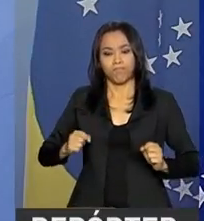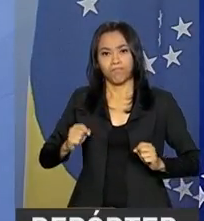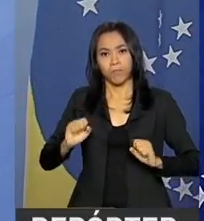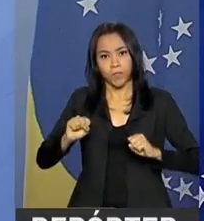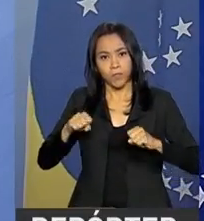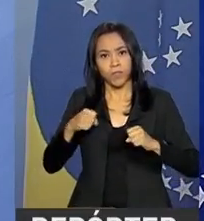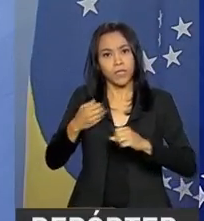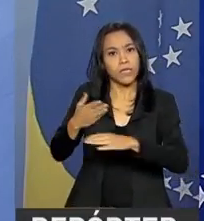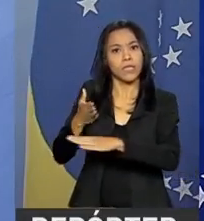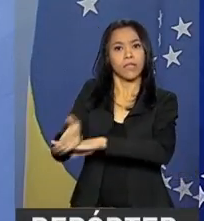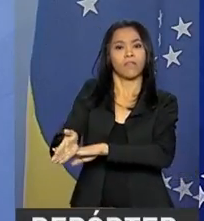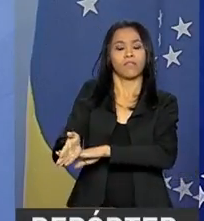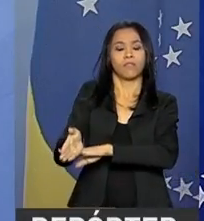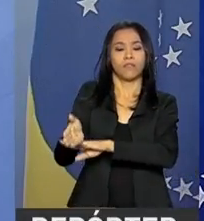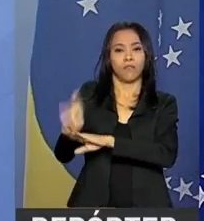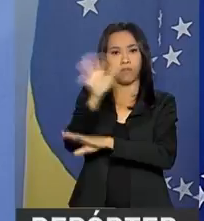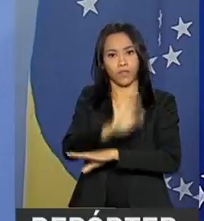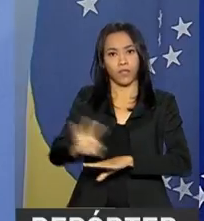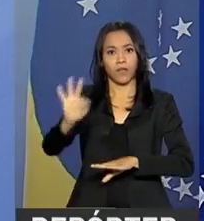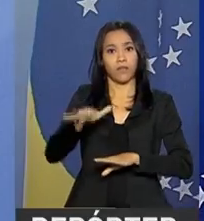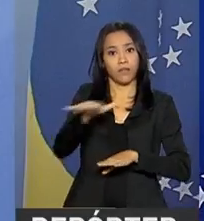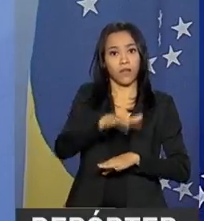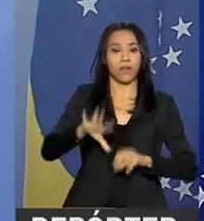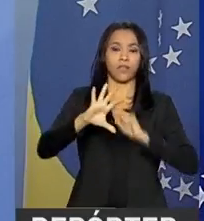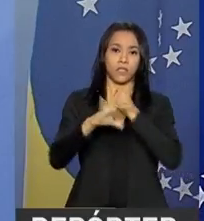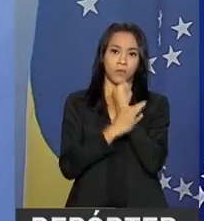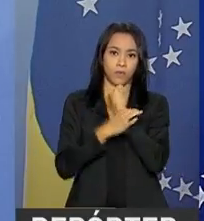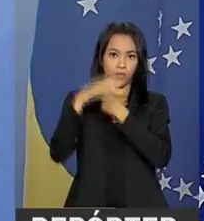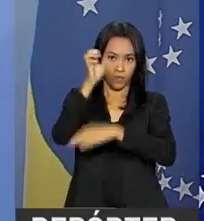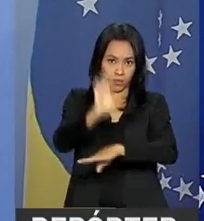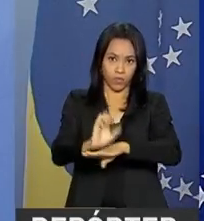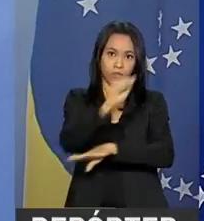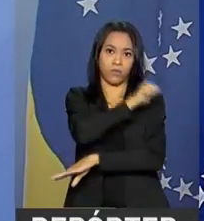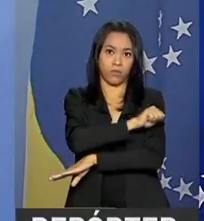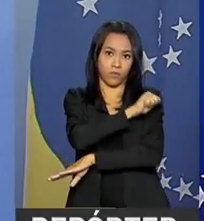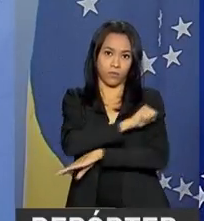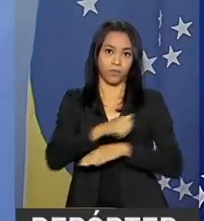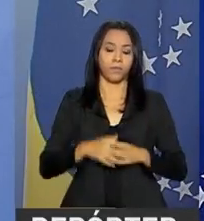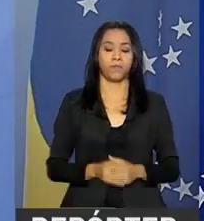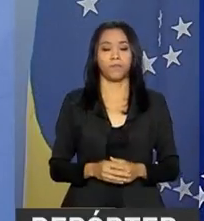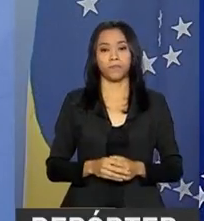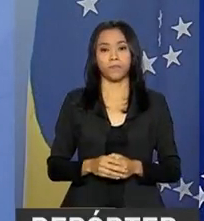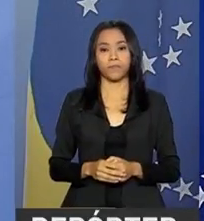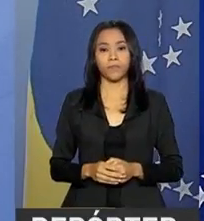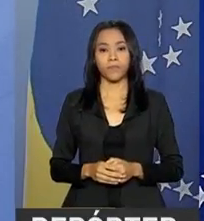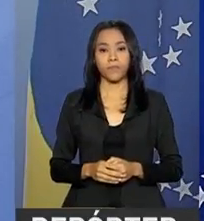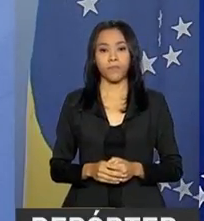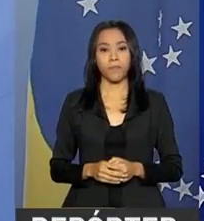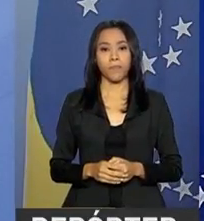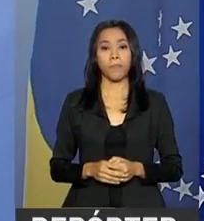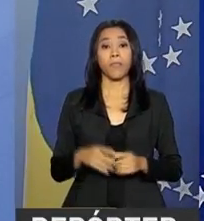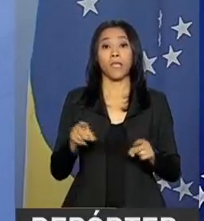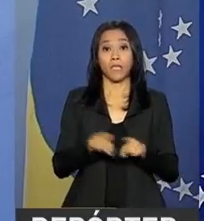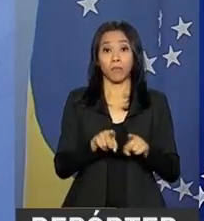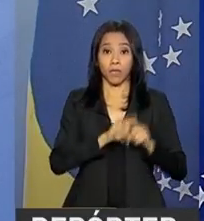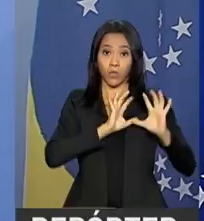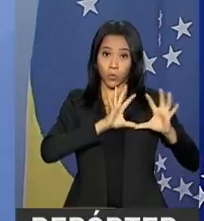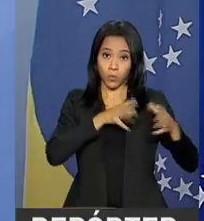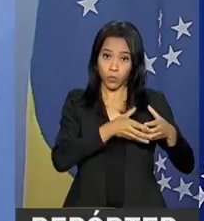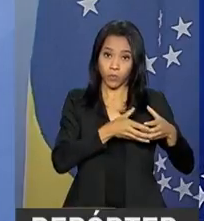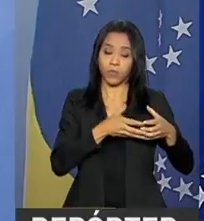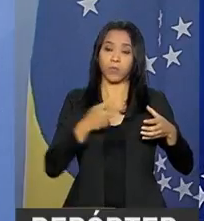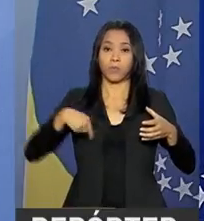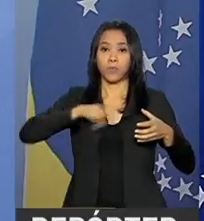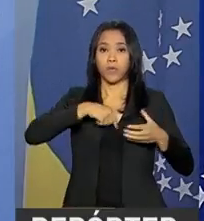a invenção federal na área da segurança pública no estado do rio de janeiro assessores ou colaboradores